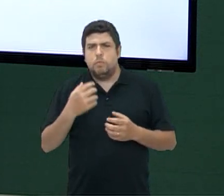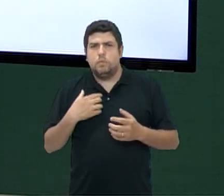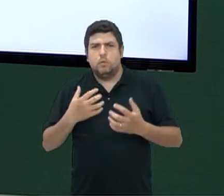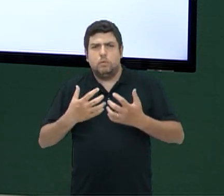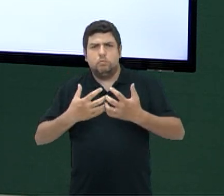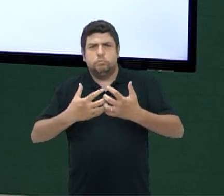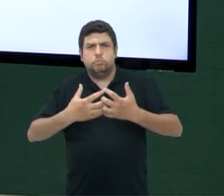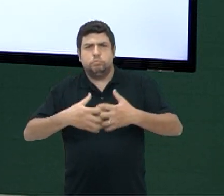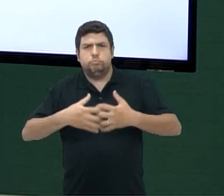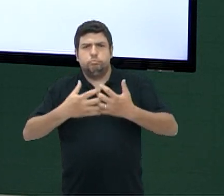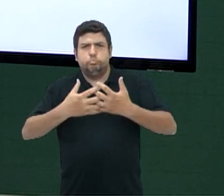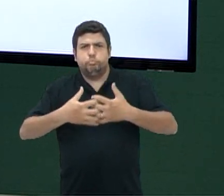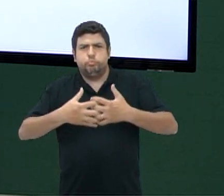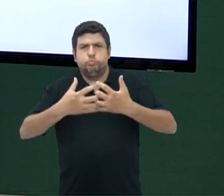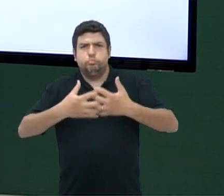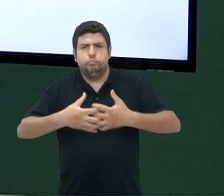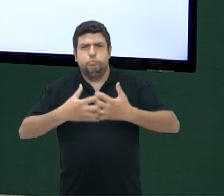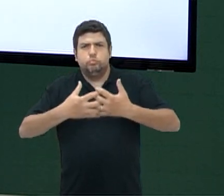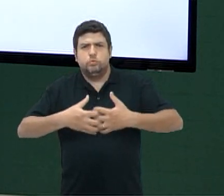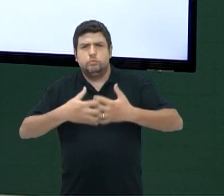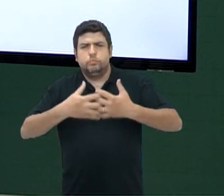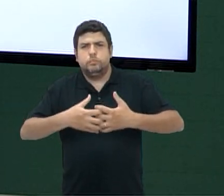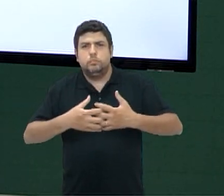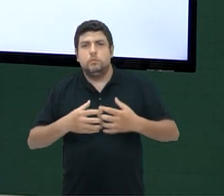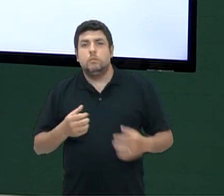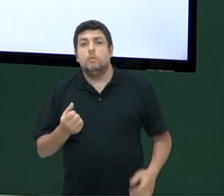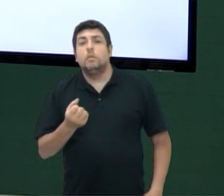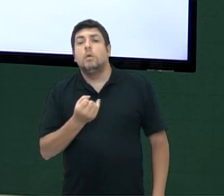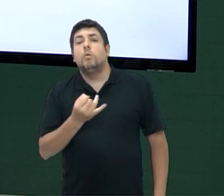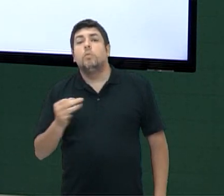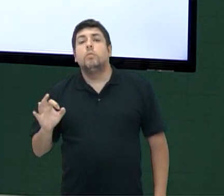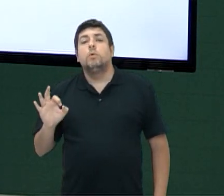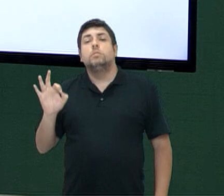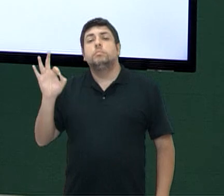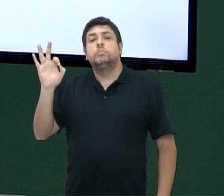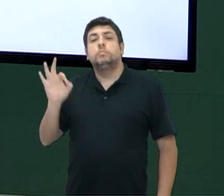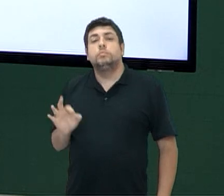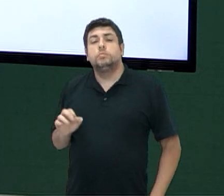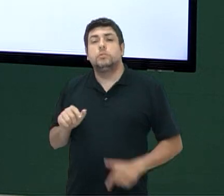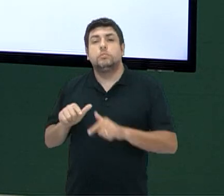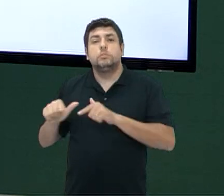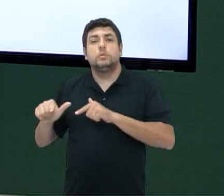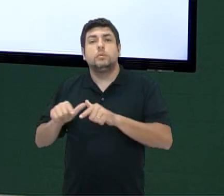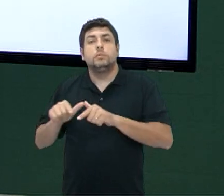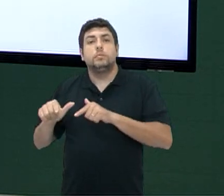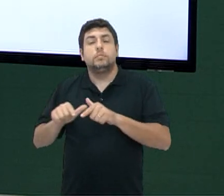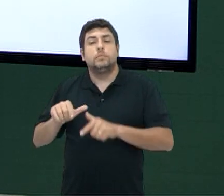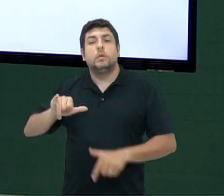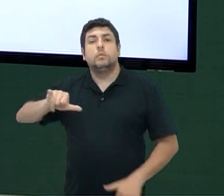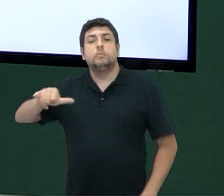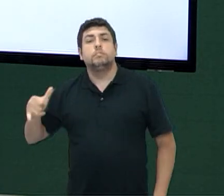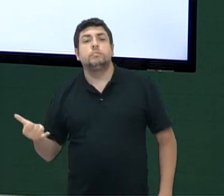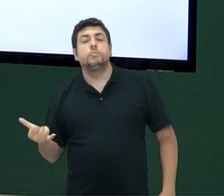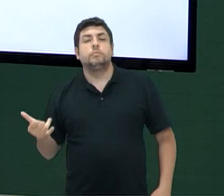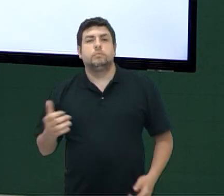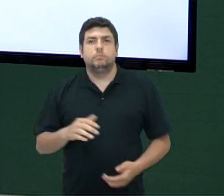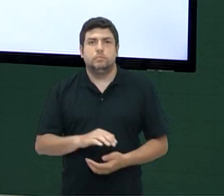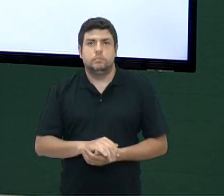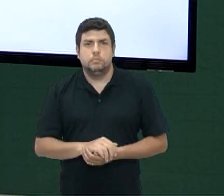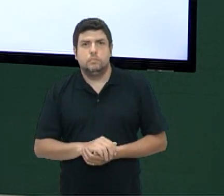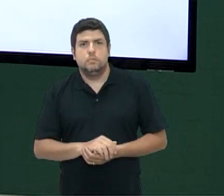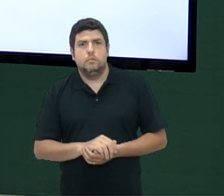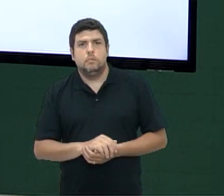temos um percentual de trabalho que acaba sendo realizado, que vai mostrar o rendimento dessa máquina